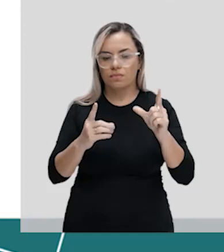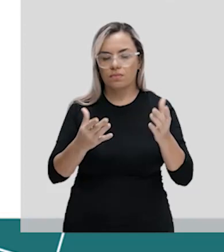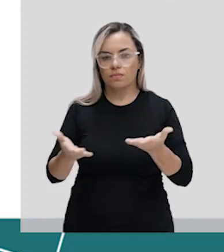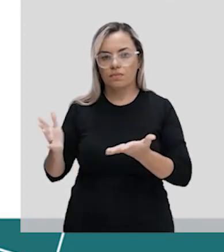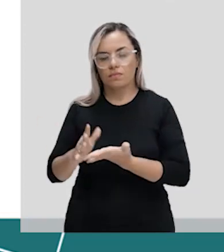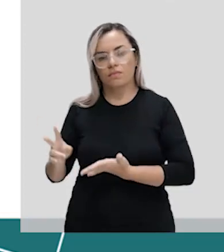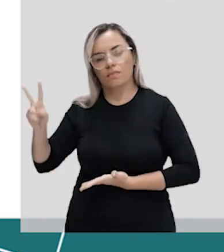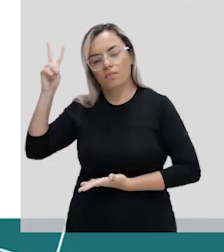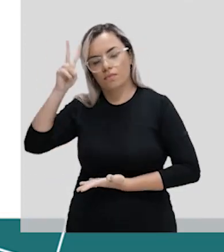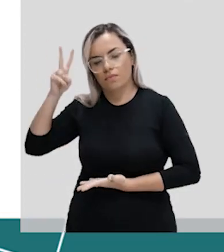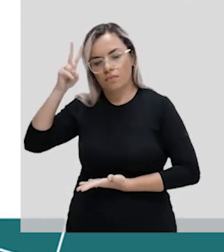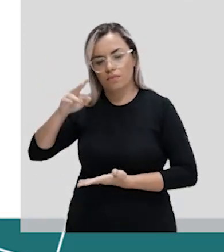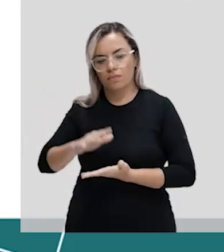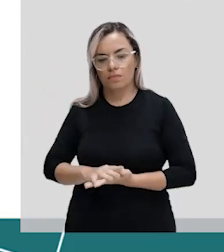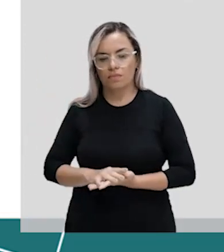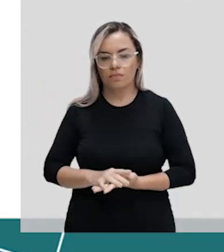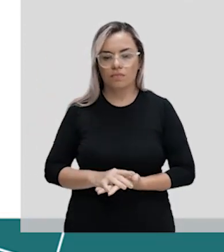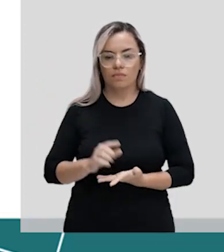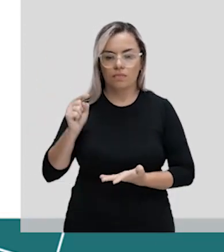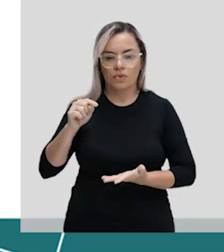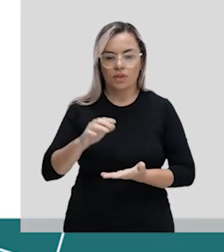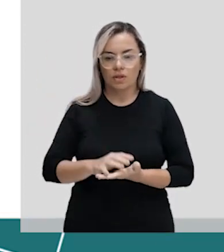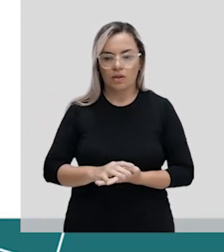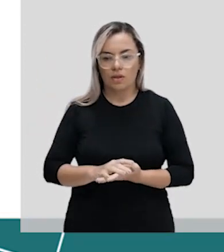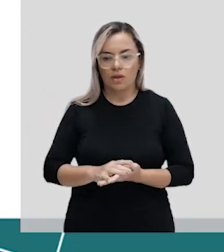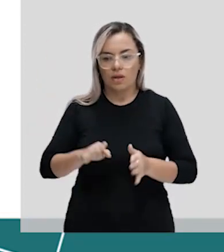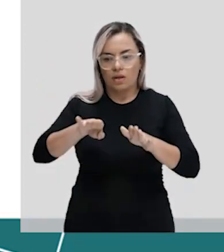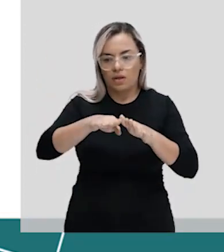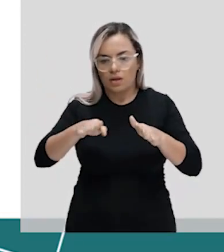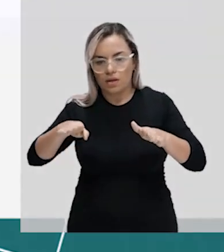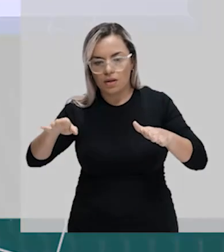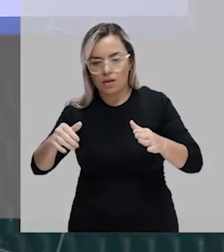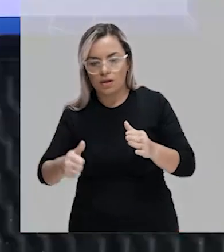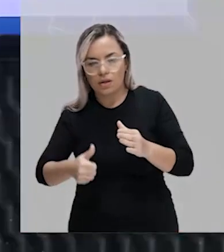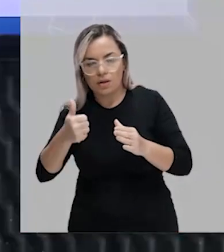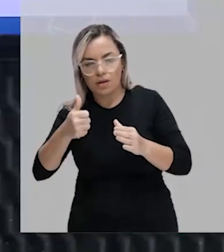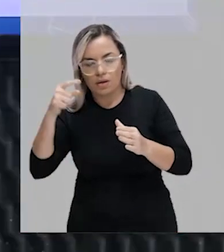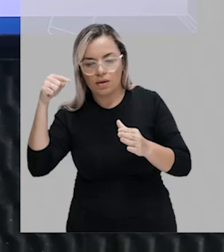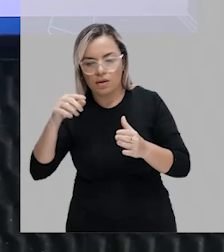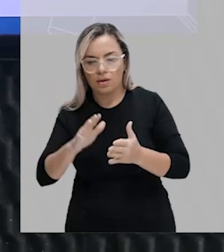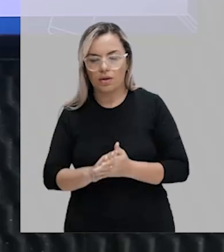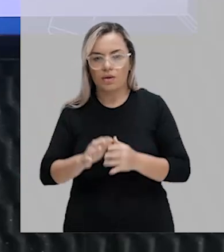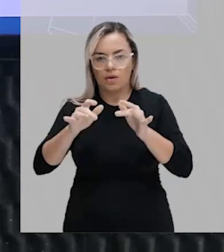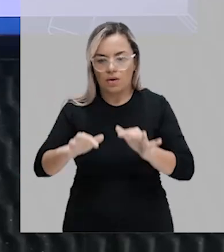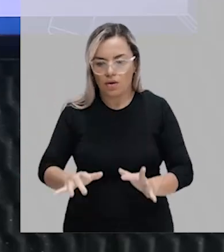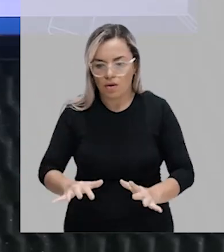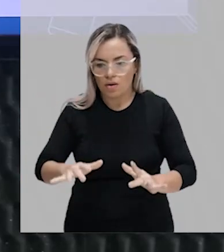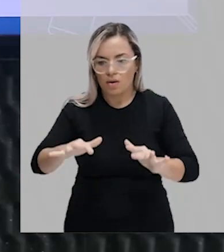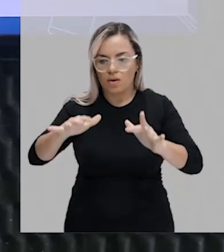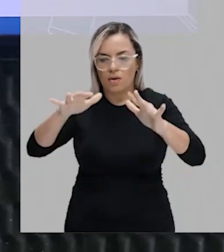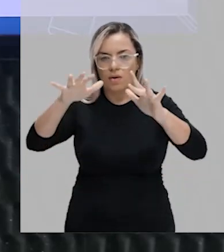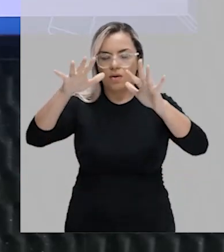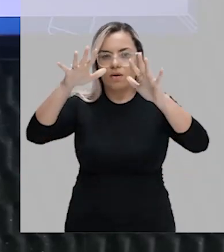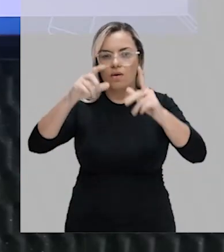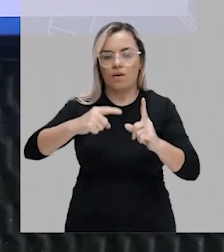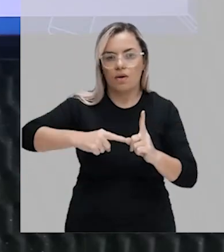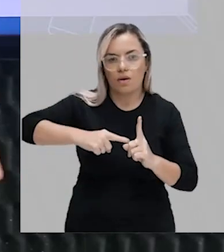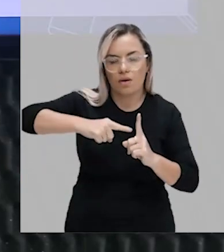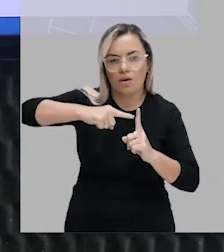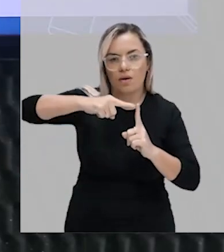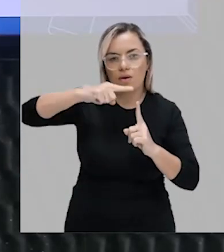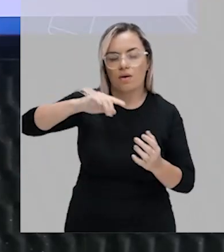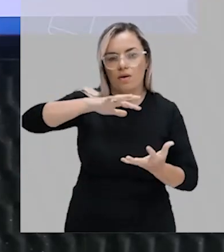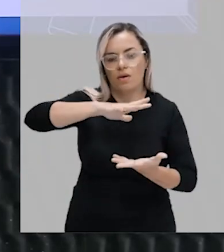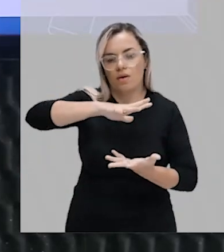lembrar que esses mares primitivos, eles rapidamente ocorriam o que? A evaporação por conta da temperatura da Terra